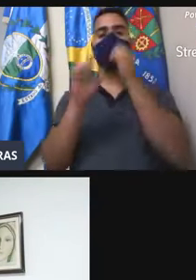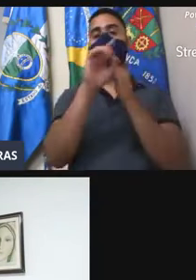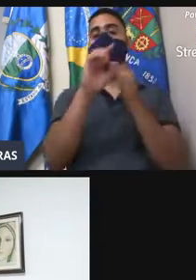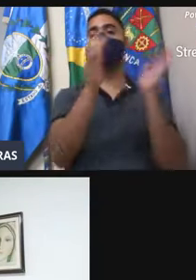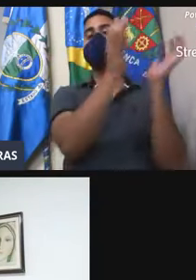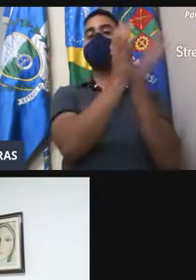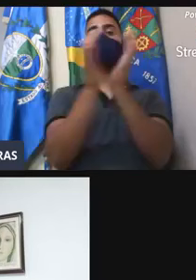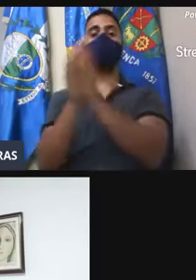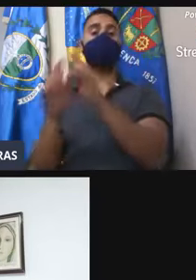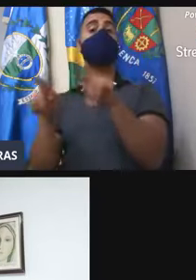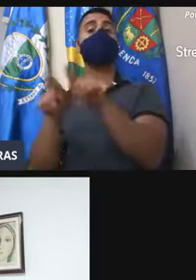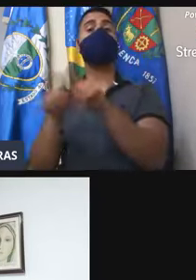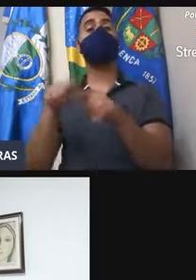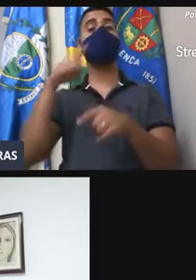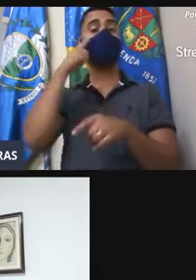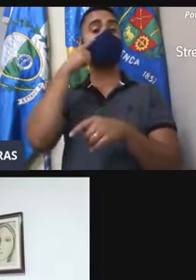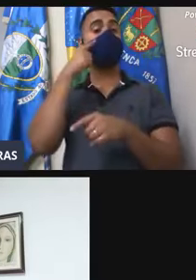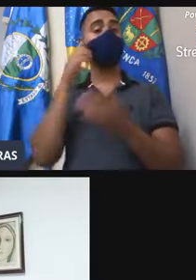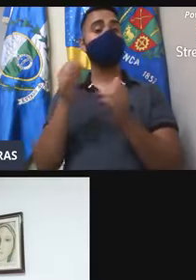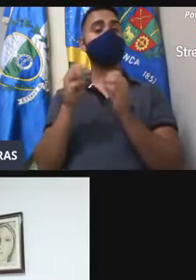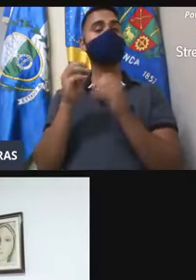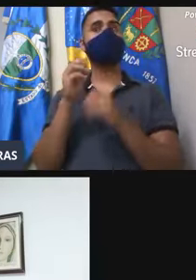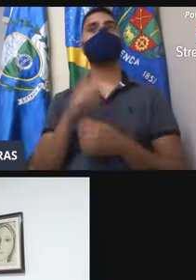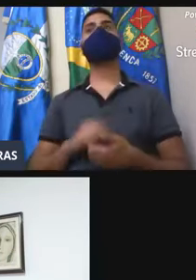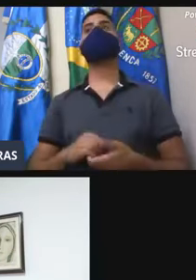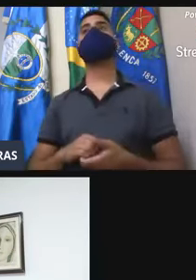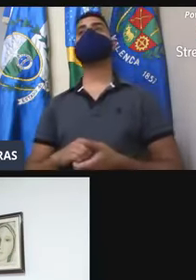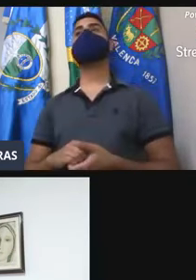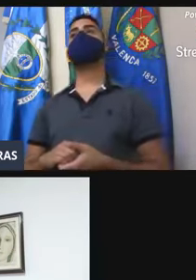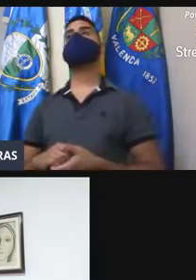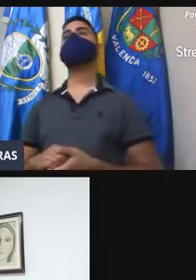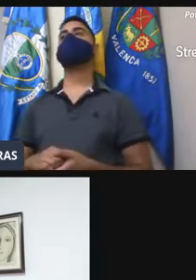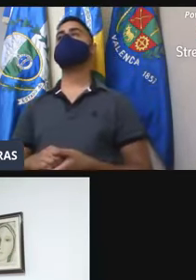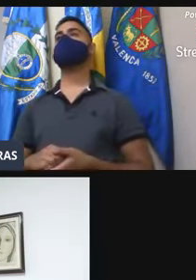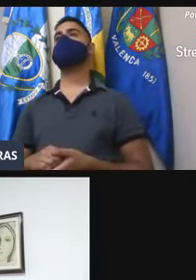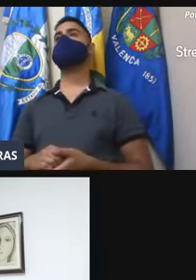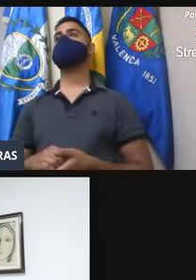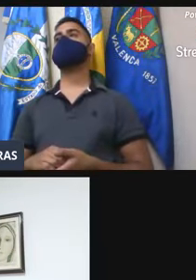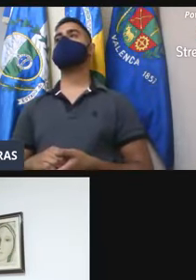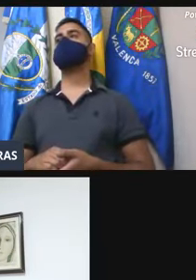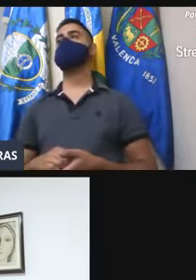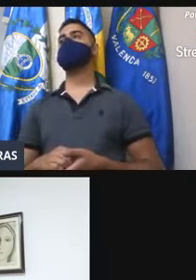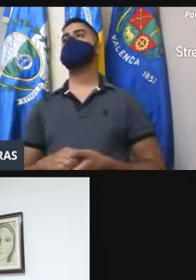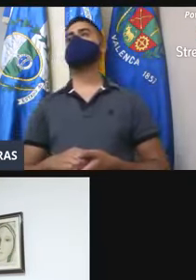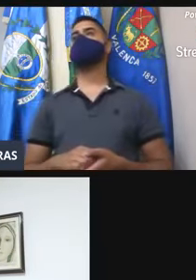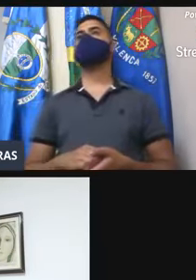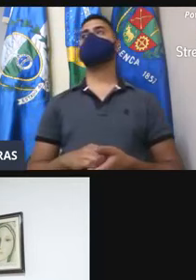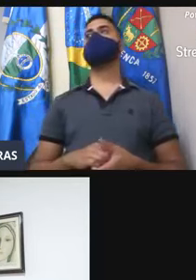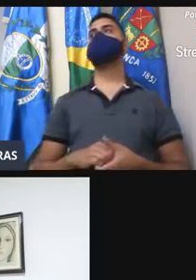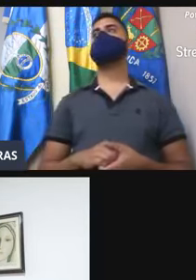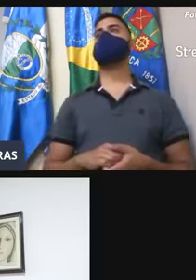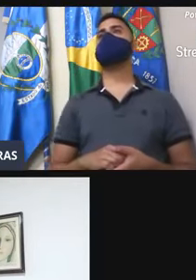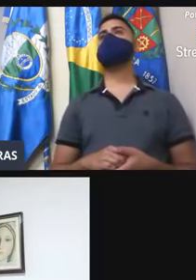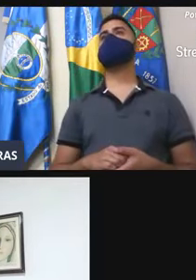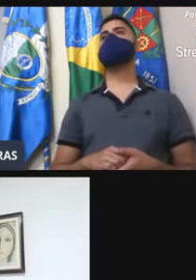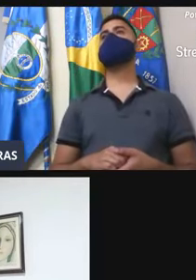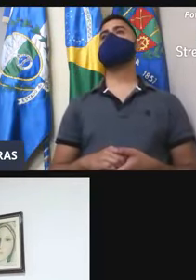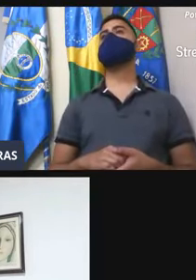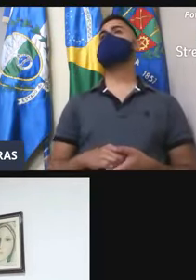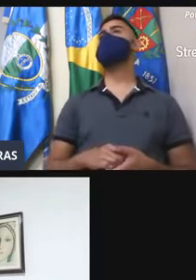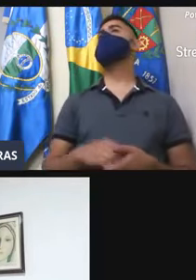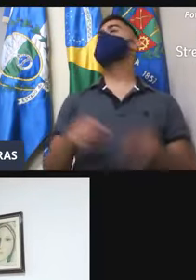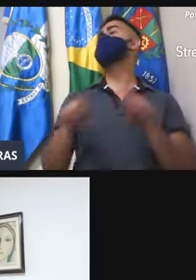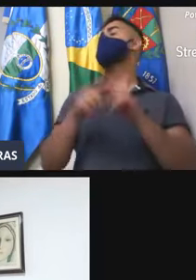a família da passagem. Ô, secretário, não faz a sua parte. O vereador Saulo, igual você falou da cadeira de